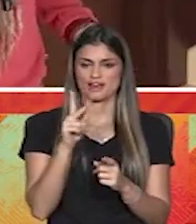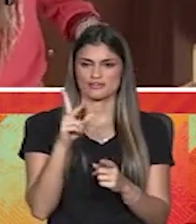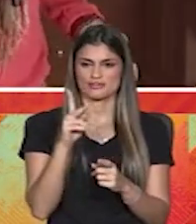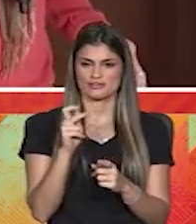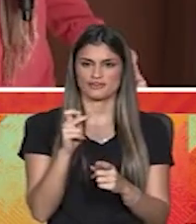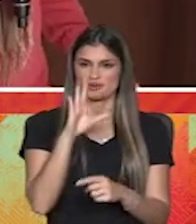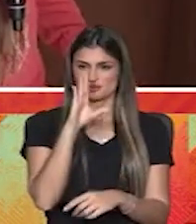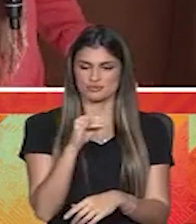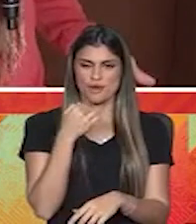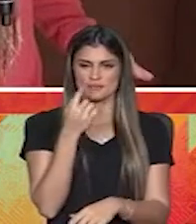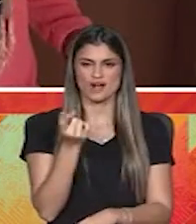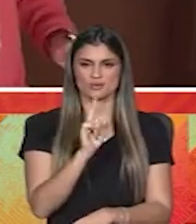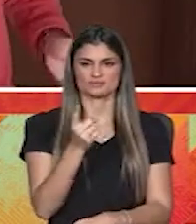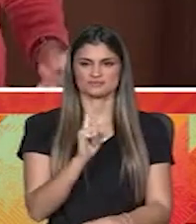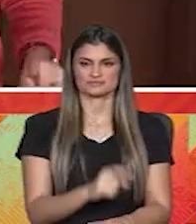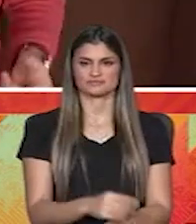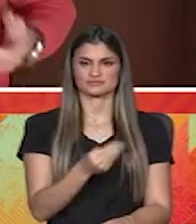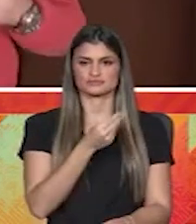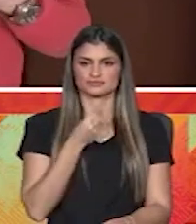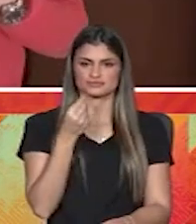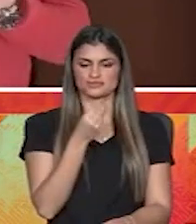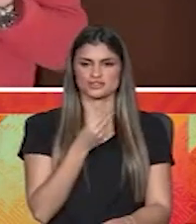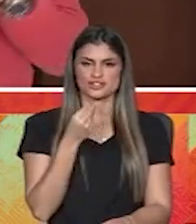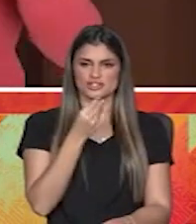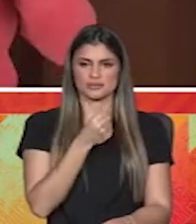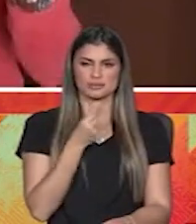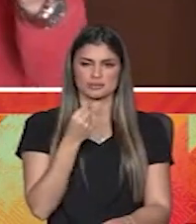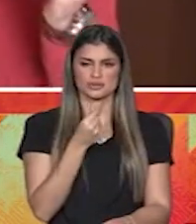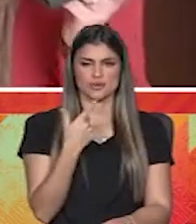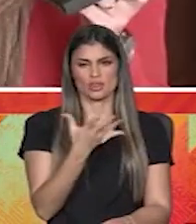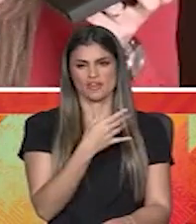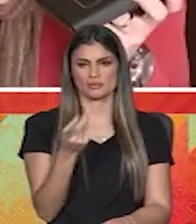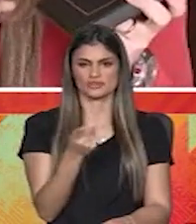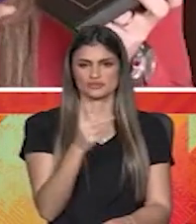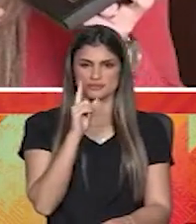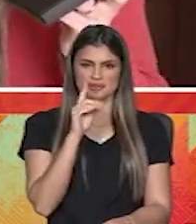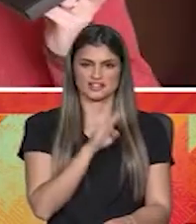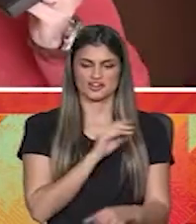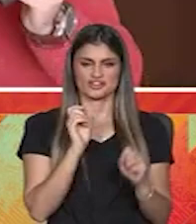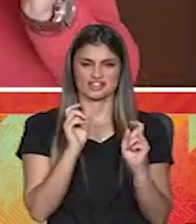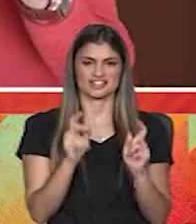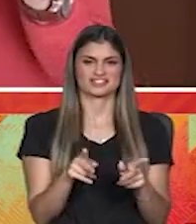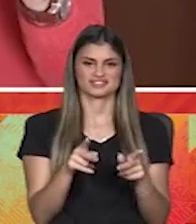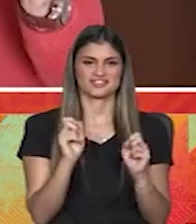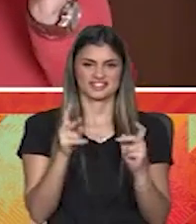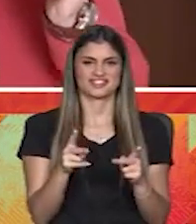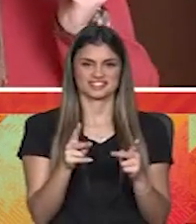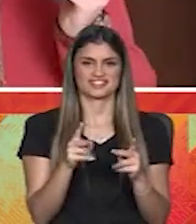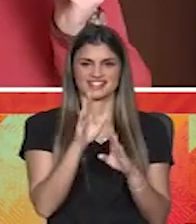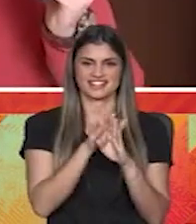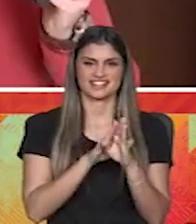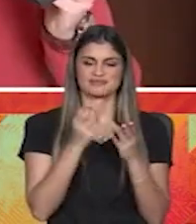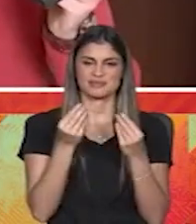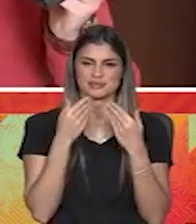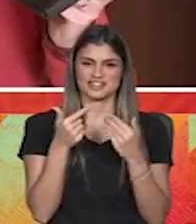não é mal portanto é um sabor neutro Ah mas eu levo para vocês provarem não se preocupe querido